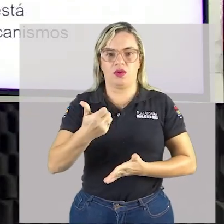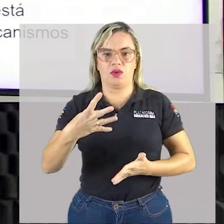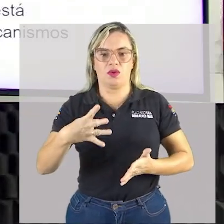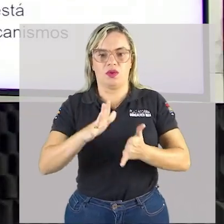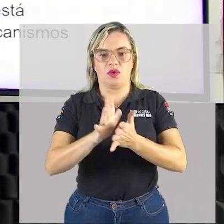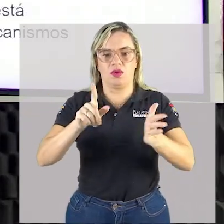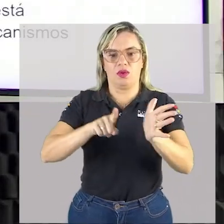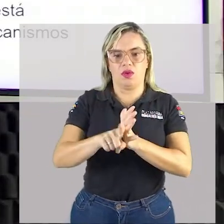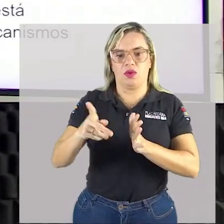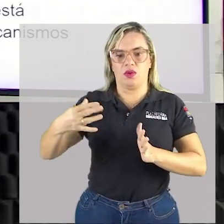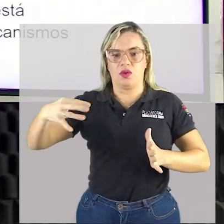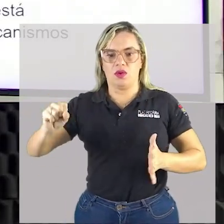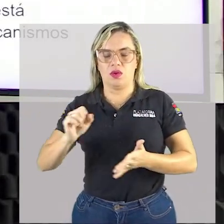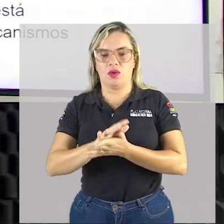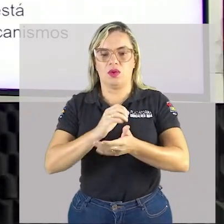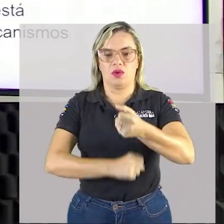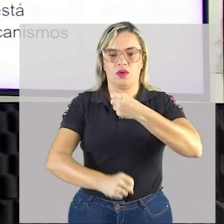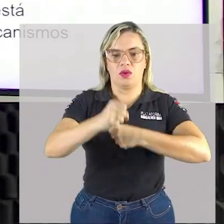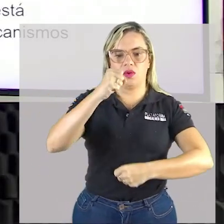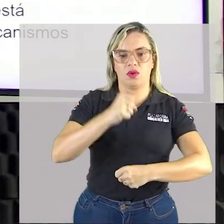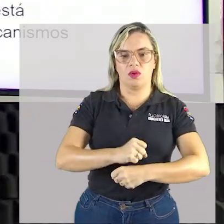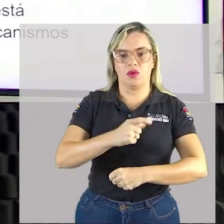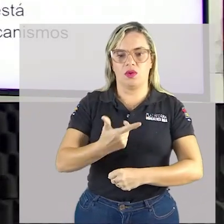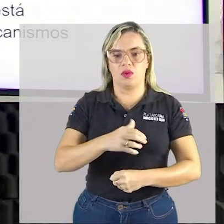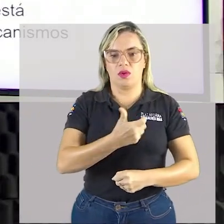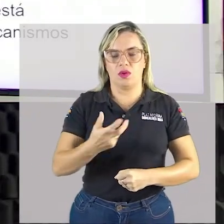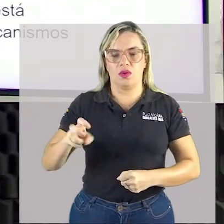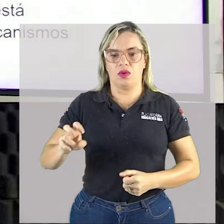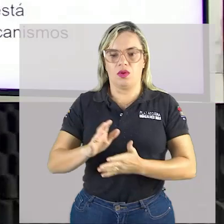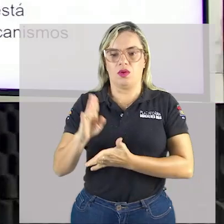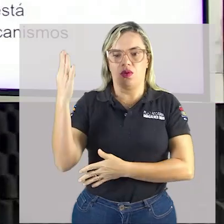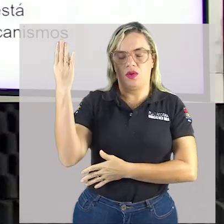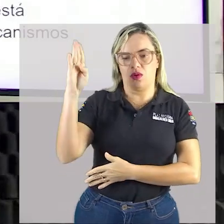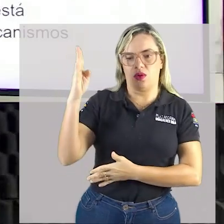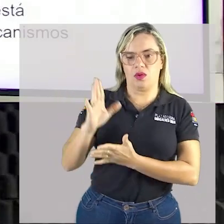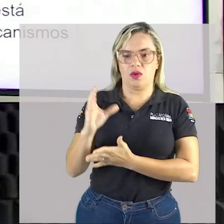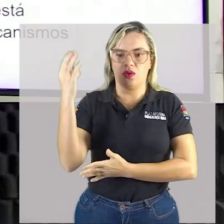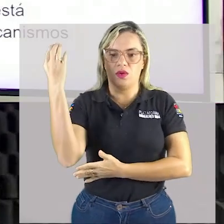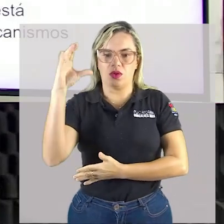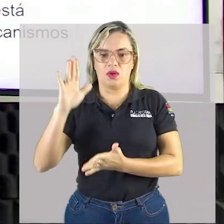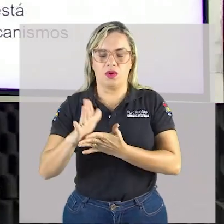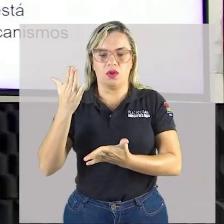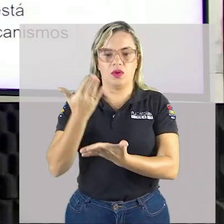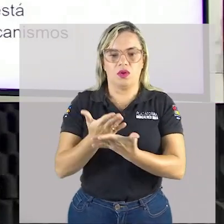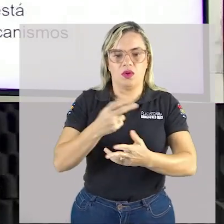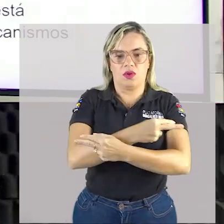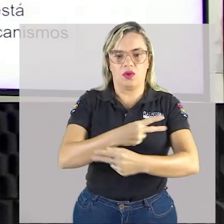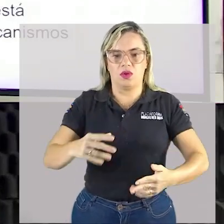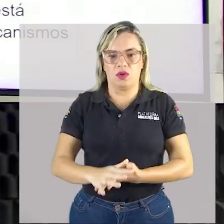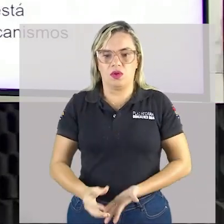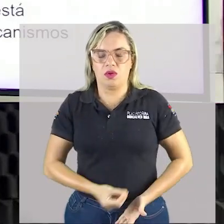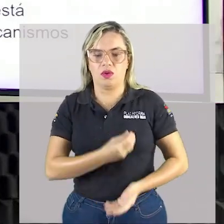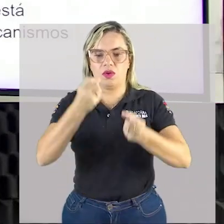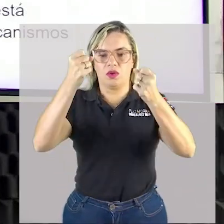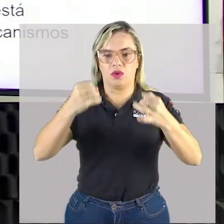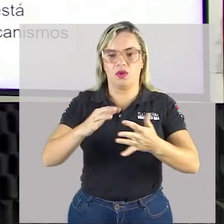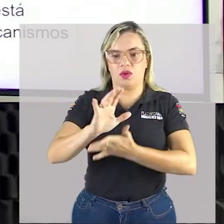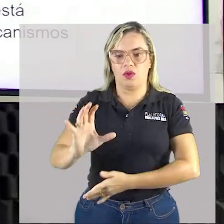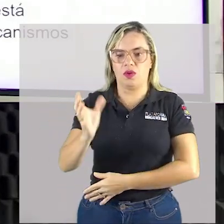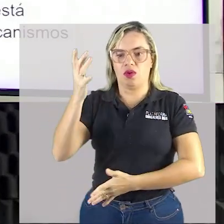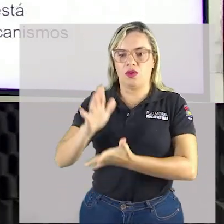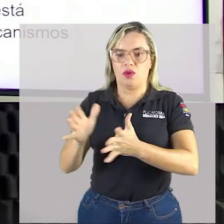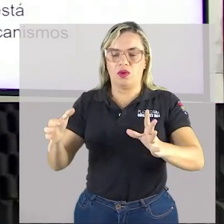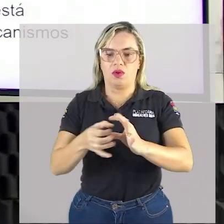14, PAS 2015. Biologia é uma ciência que estuda os seres vivos e explica os